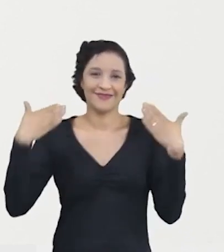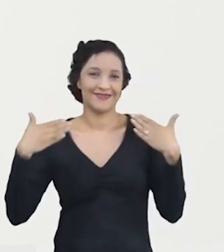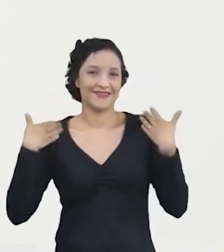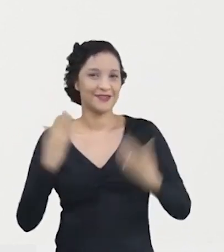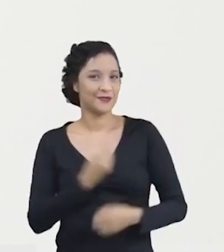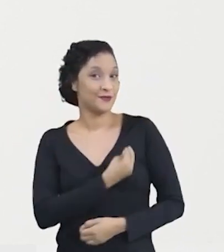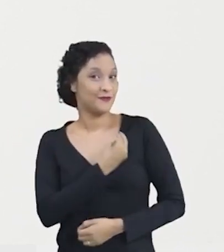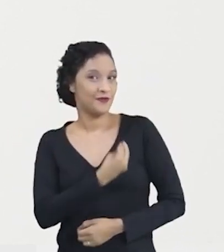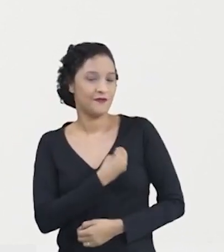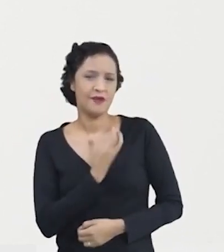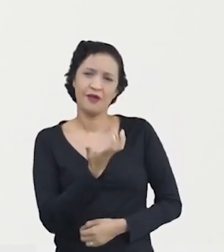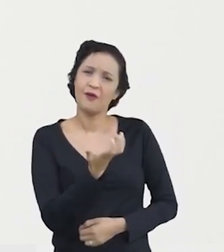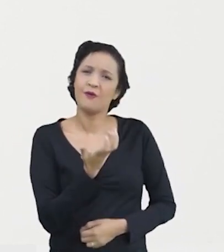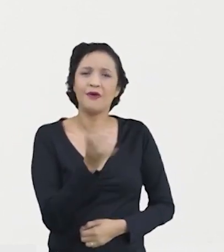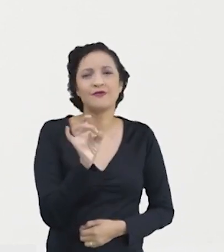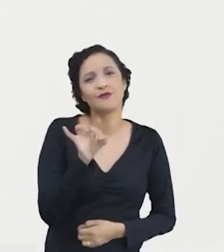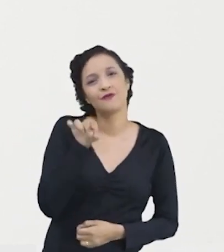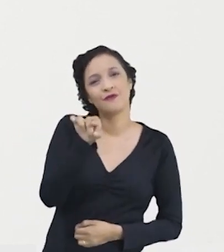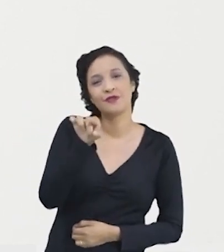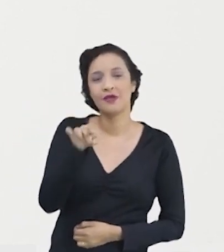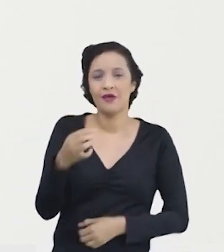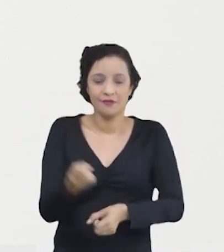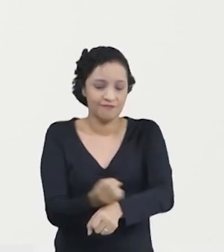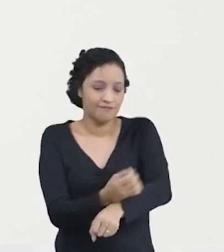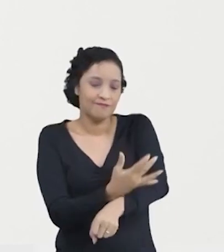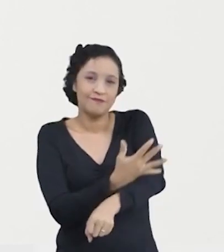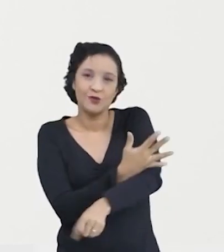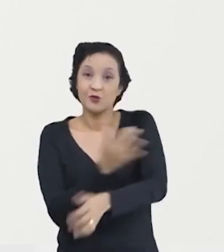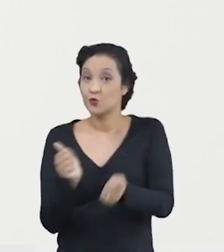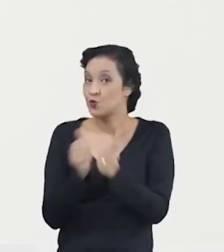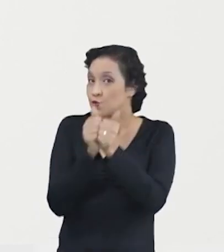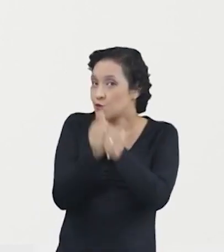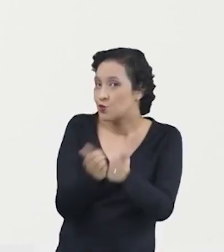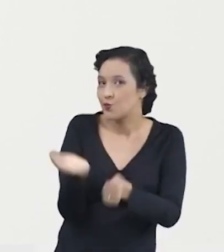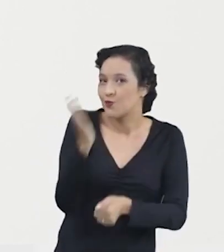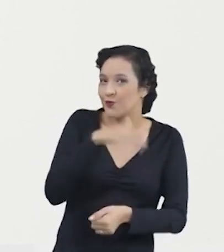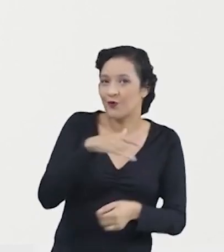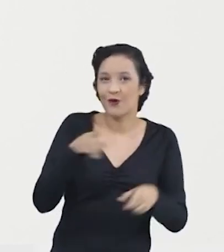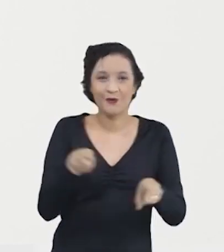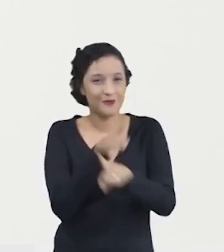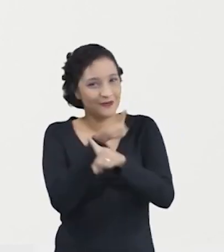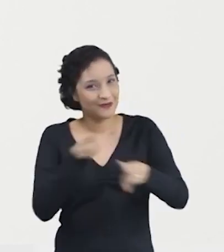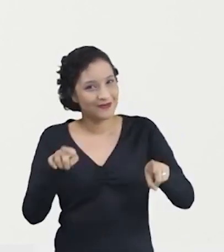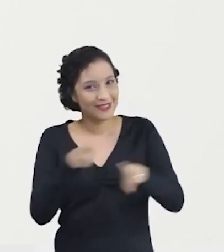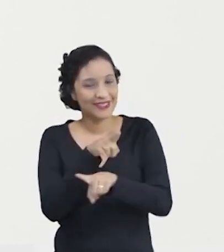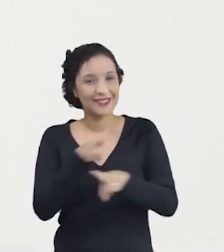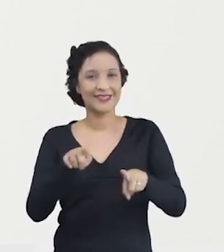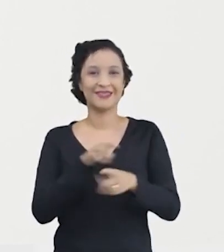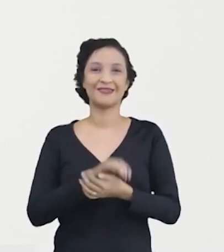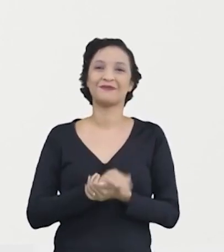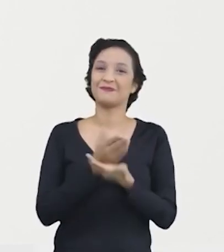só você, é muita emoção. Junto vamos nós em uma só voz